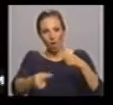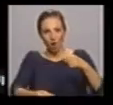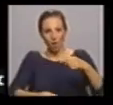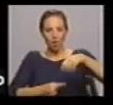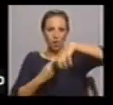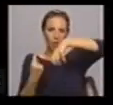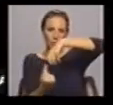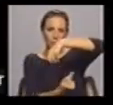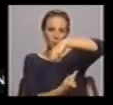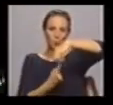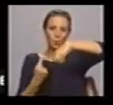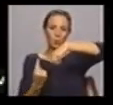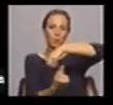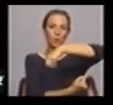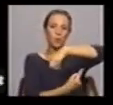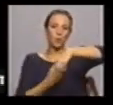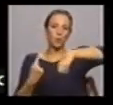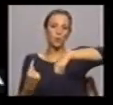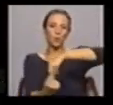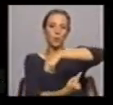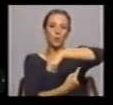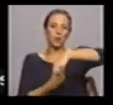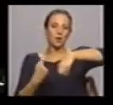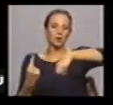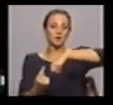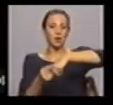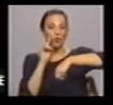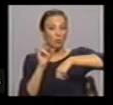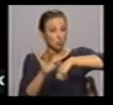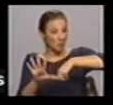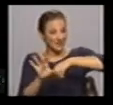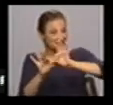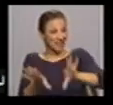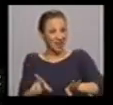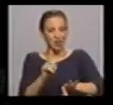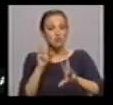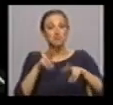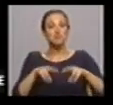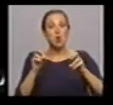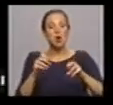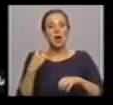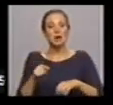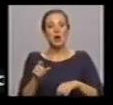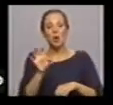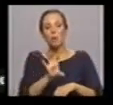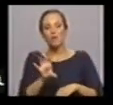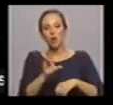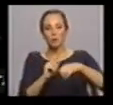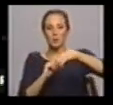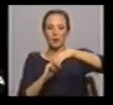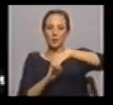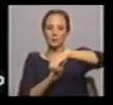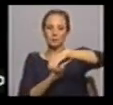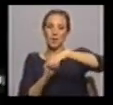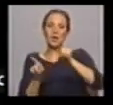aquela forma dos anéis não é bem como aquela imagem que estava ali a demonstrar. Os astrónomos descobriram que tem quase que uma forma piramidal, digamos assim,